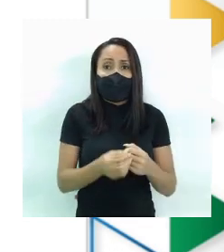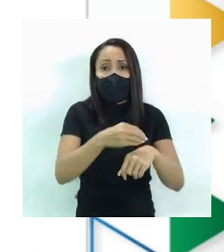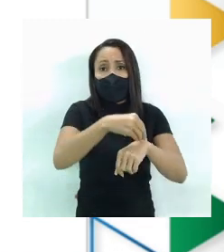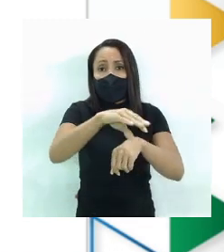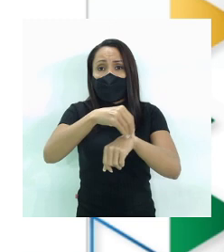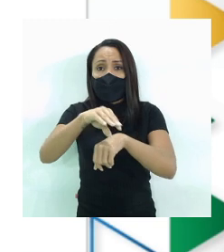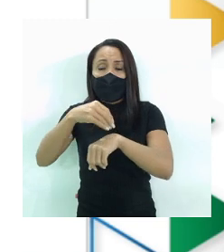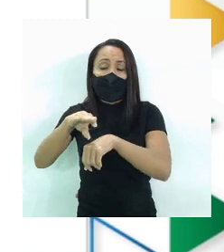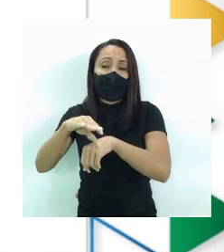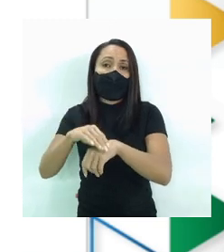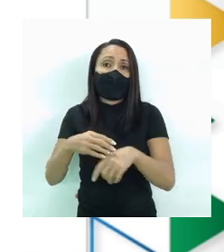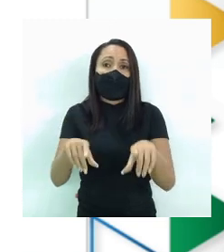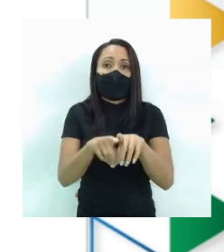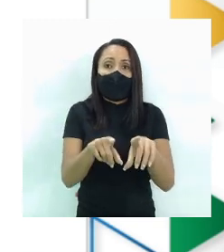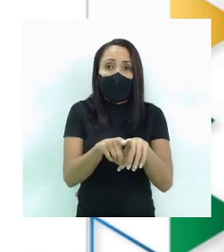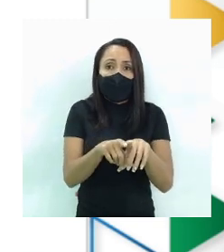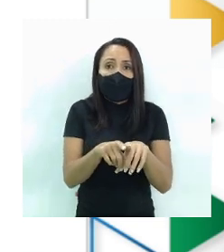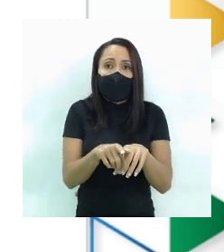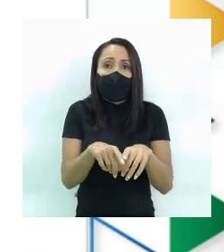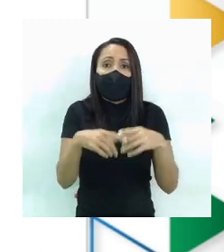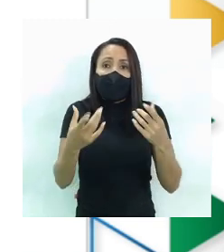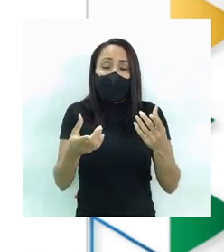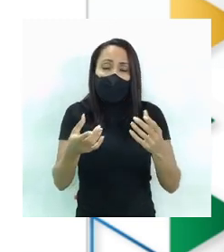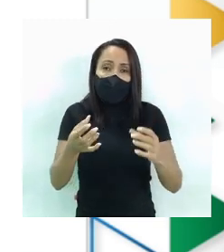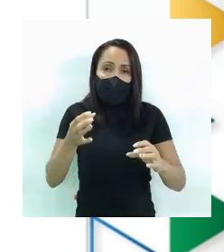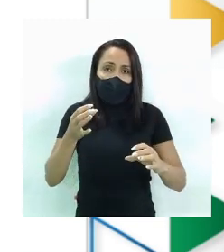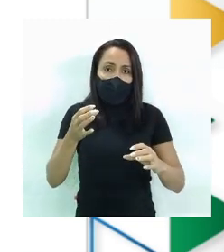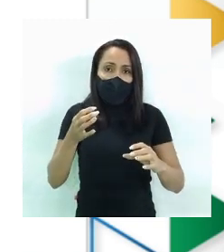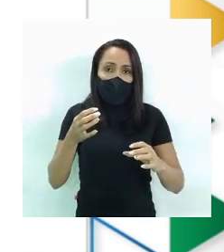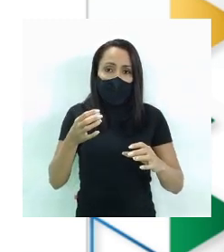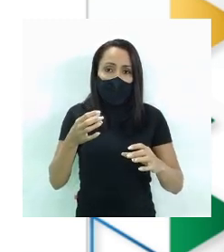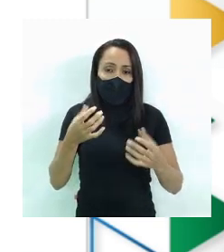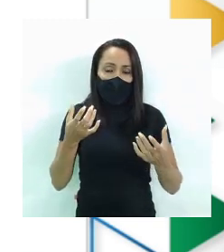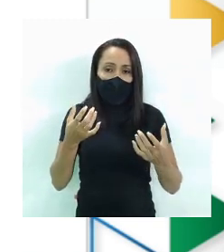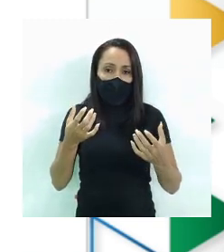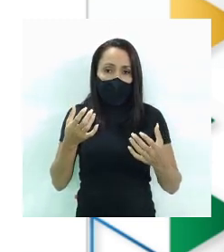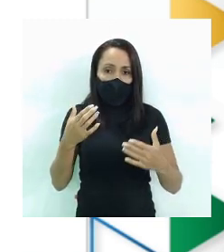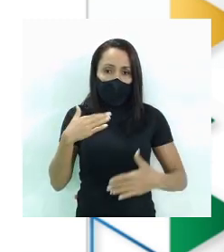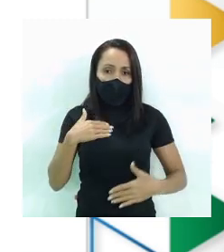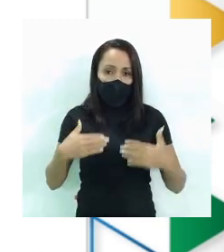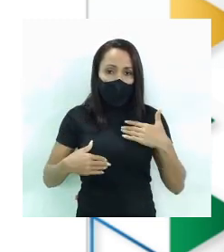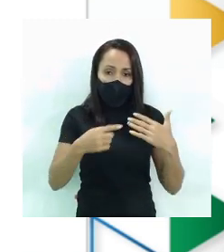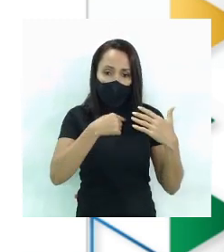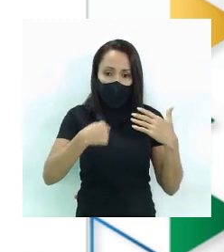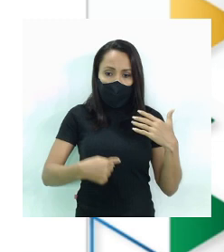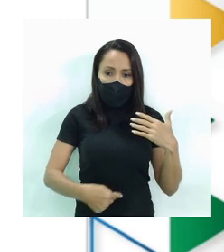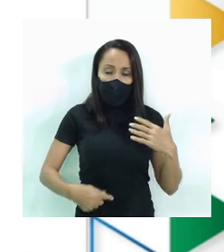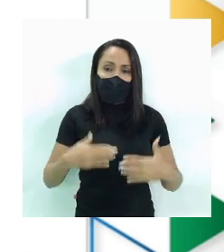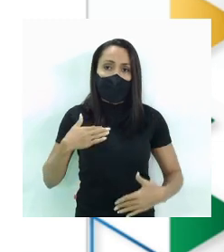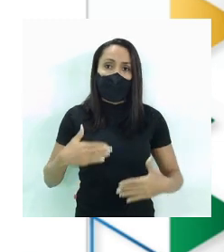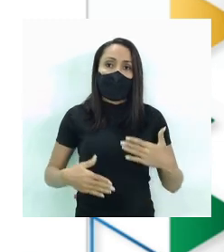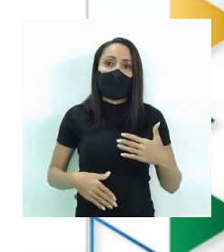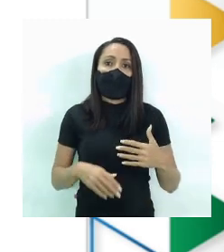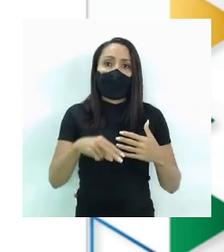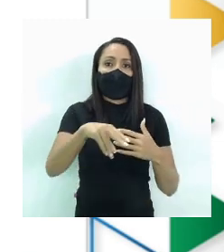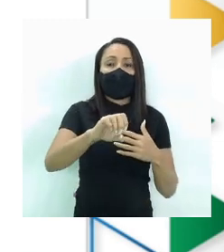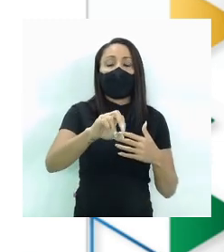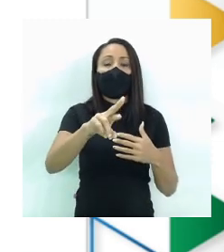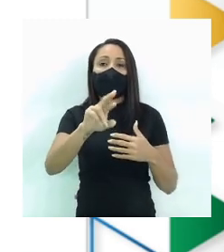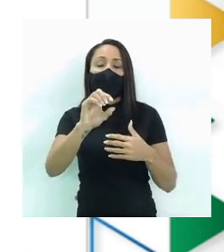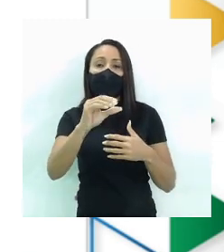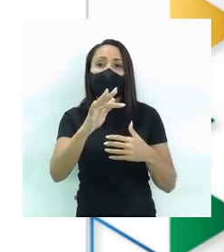nervosos do sistema nervoso central para os órgãos efetores. Mistos, quando possuem neurofibras ou